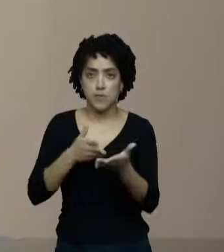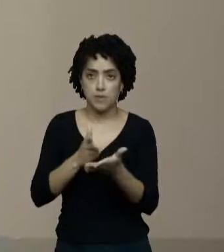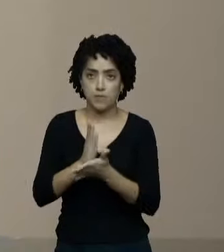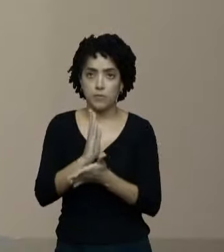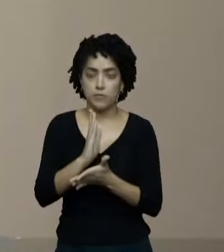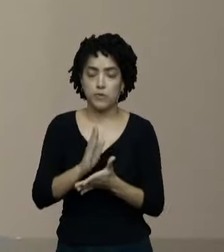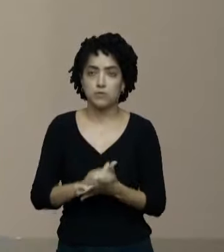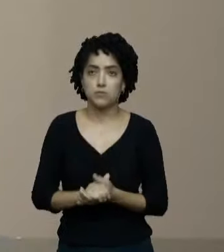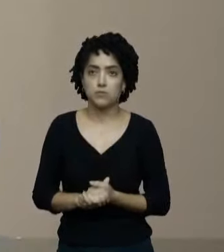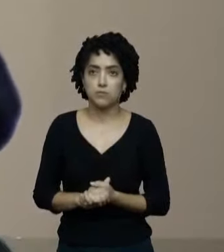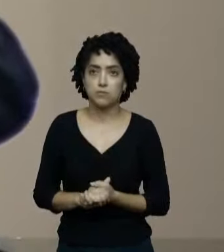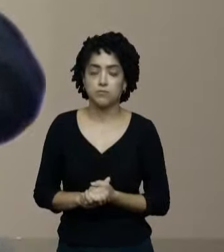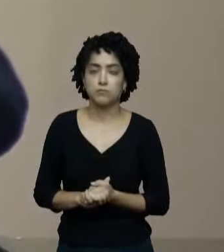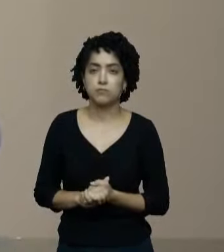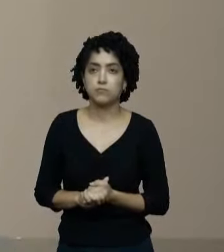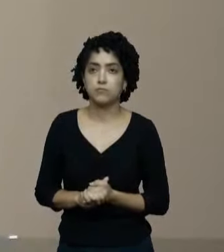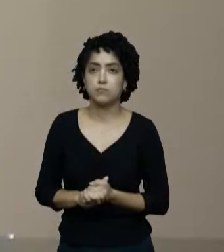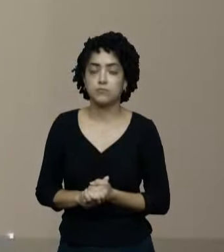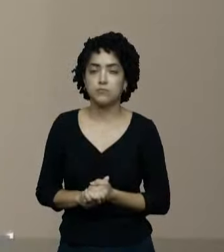aprovado.